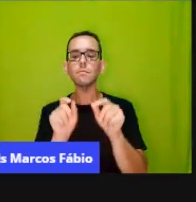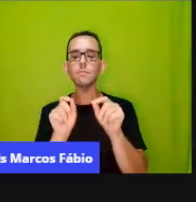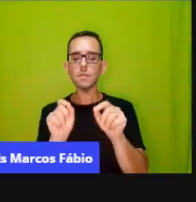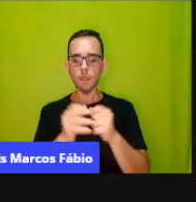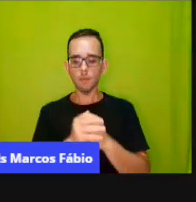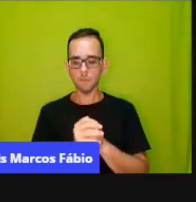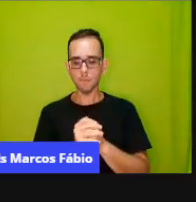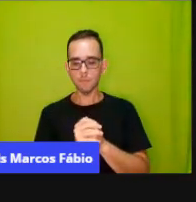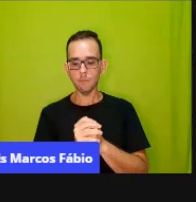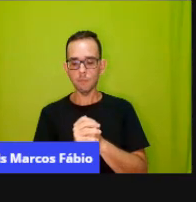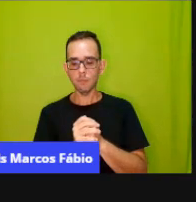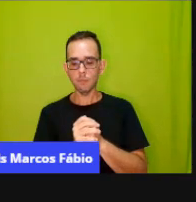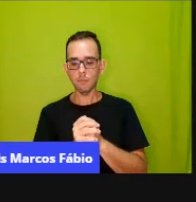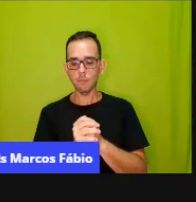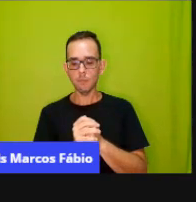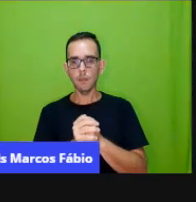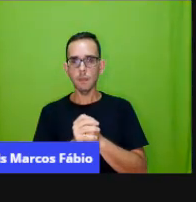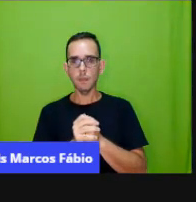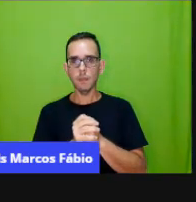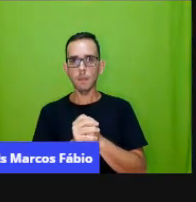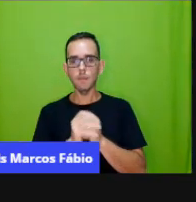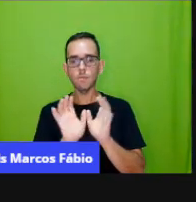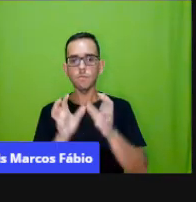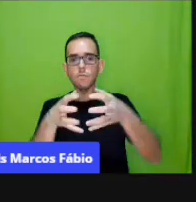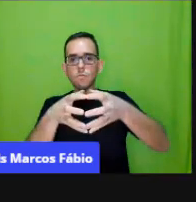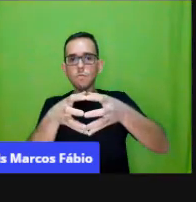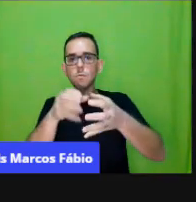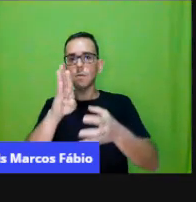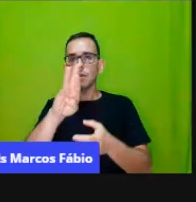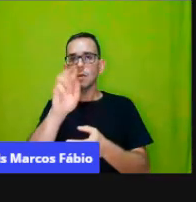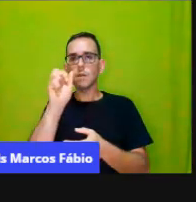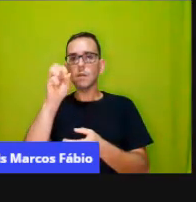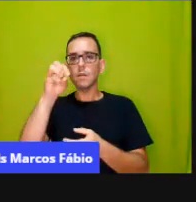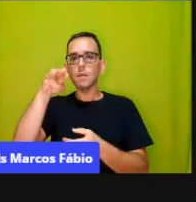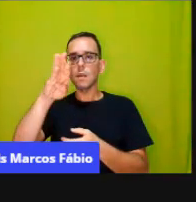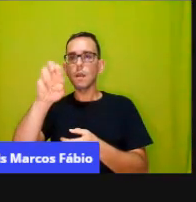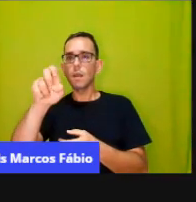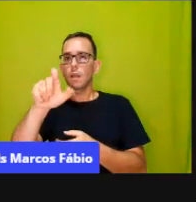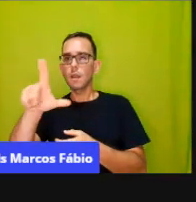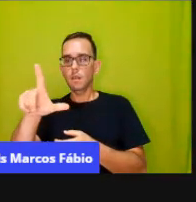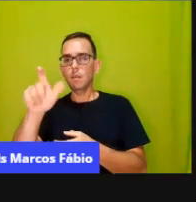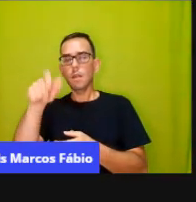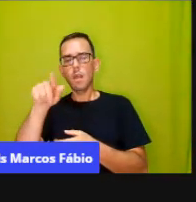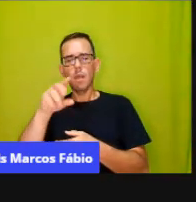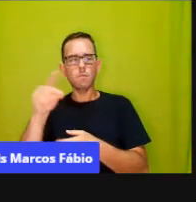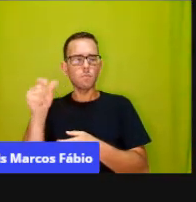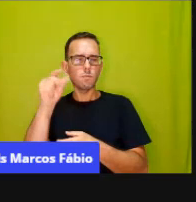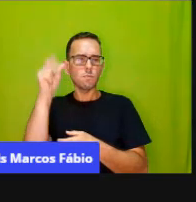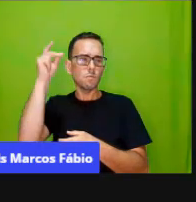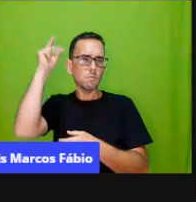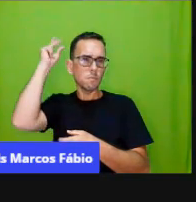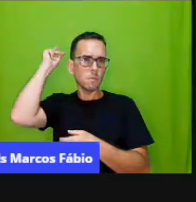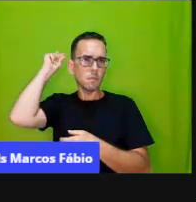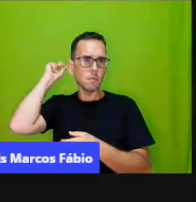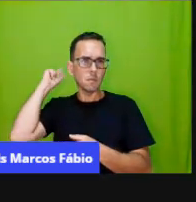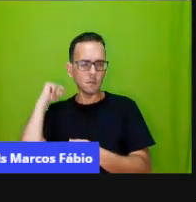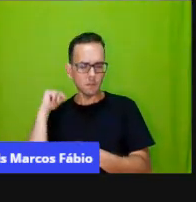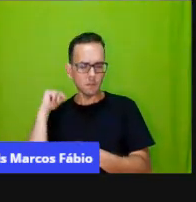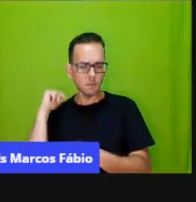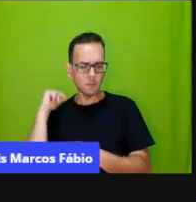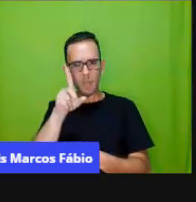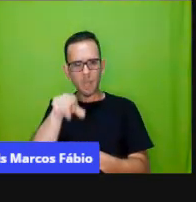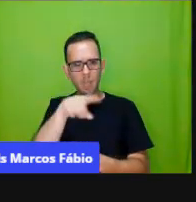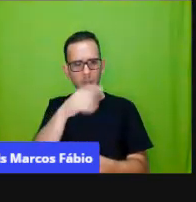já, a comissão de Bramble levantou, mas já era uma questão muito anterior, que era, será que os animais são capazes